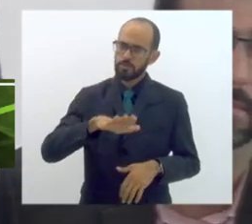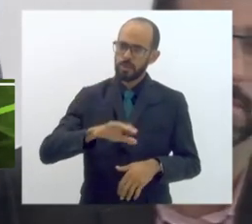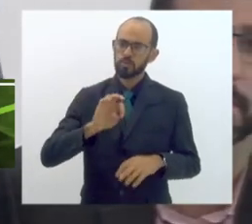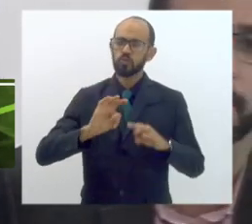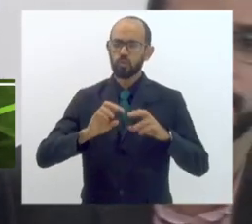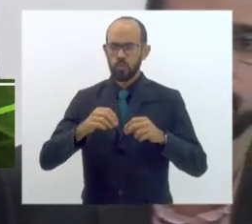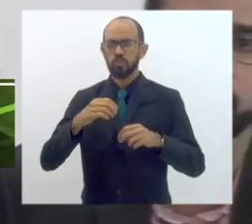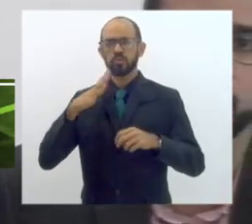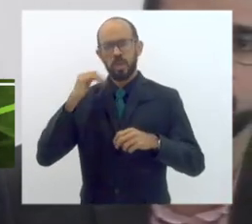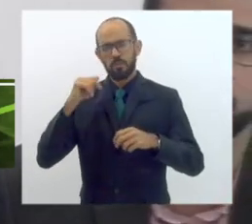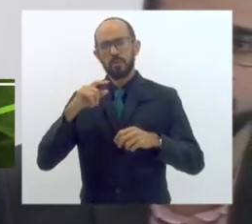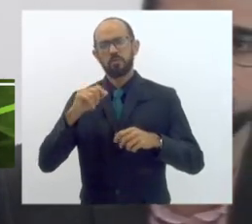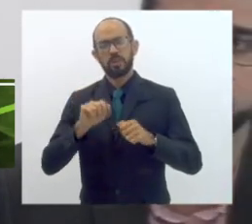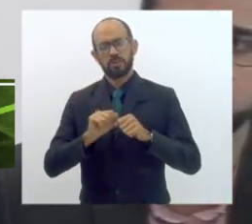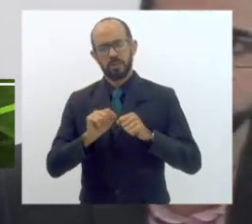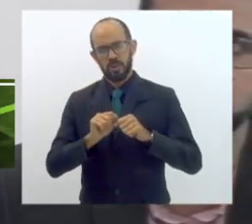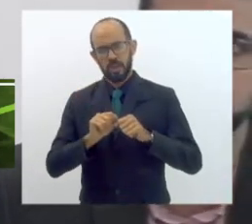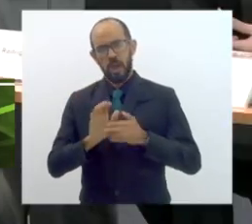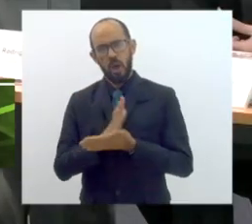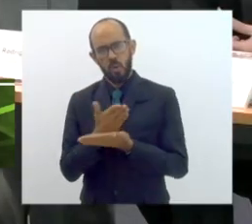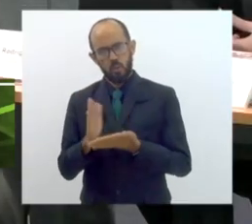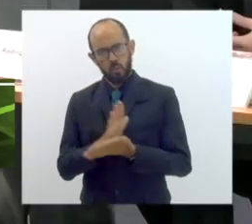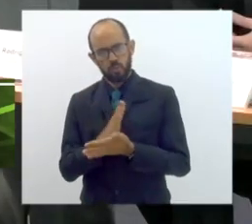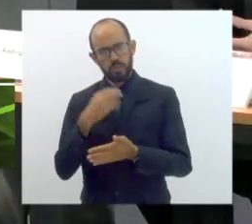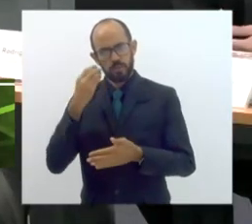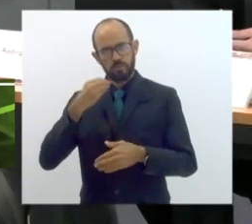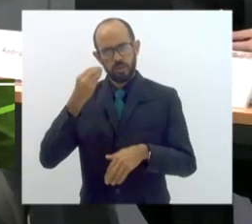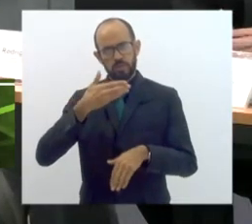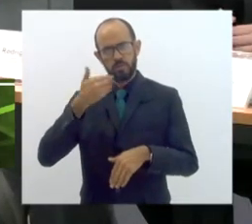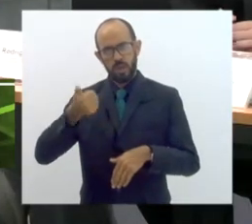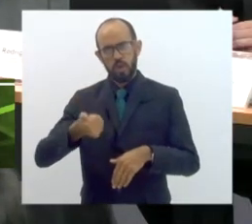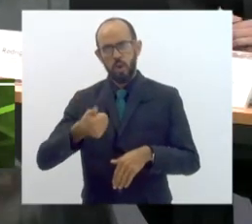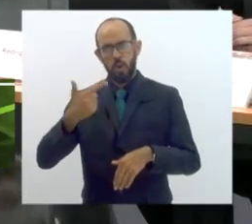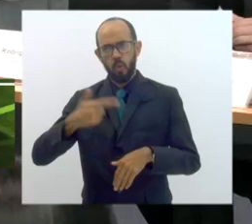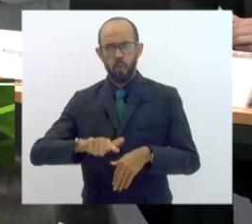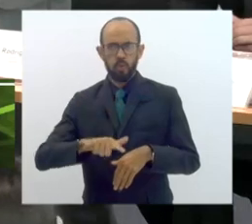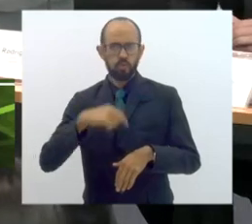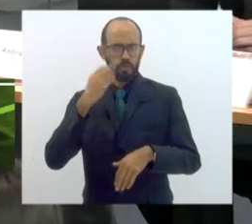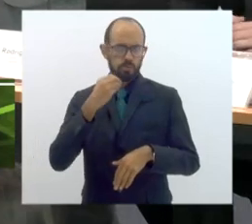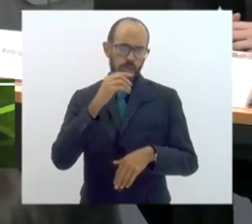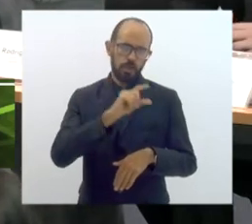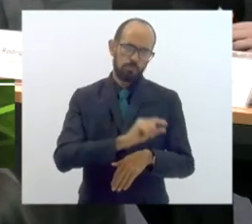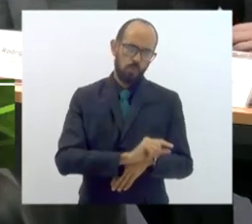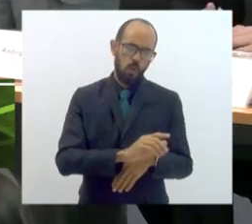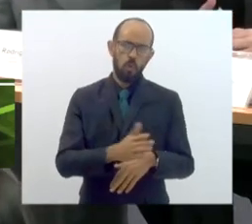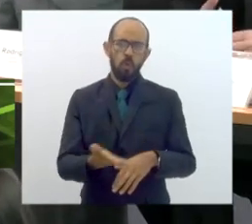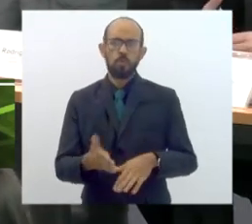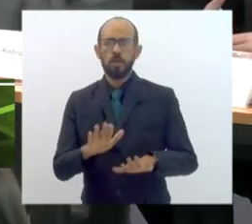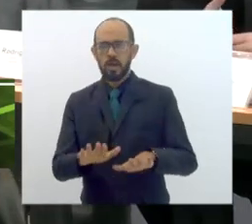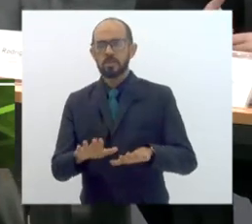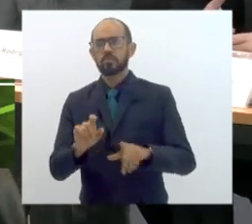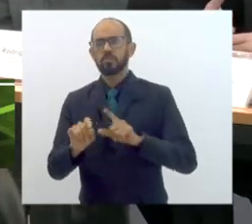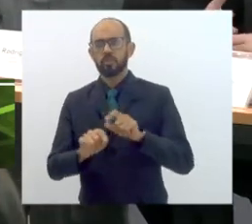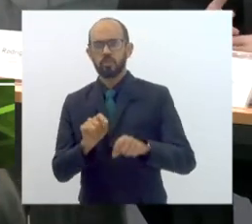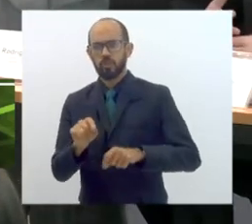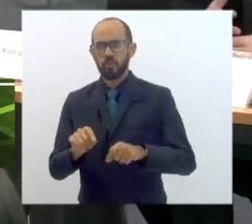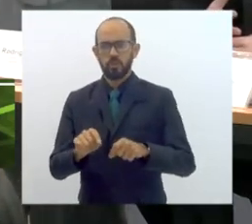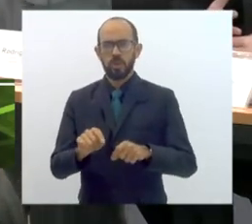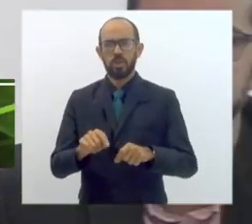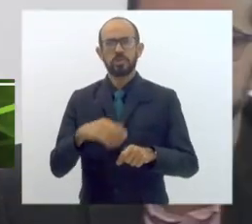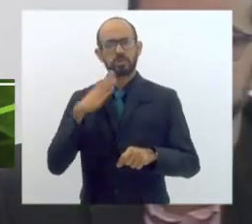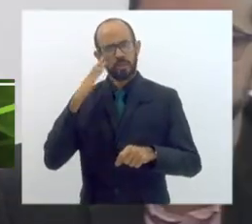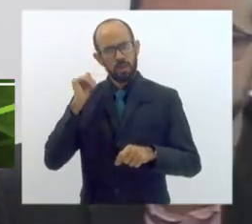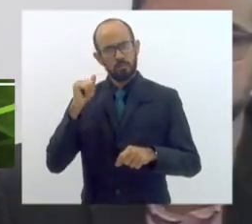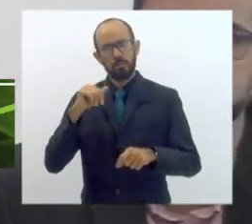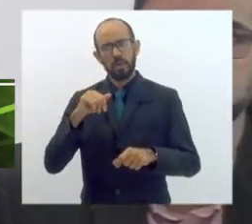fazer. Uns mais, outros menos, uns têm 20 anos de consórcio, outros têm 5. Mas saber fazer, os prefeitos...